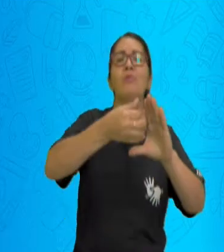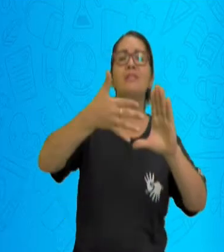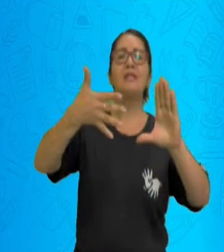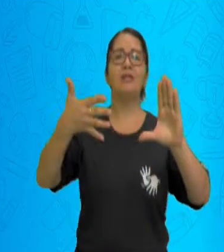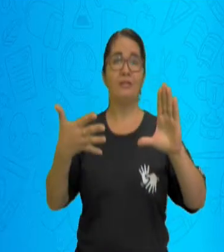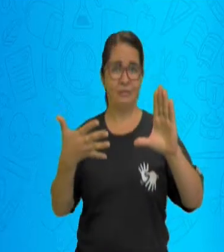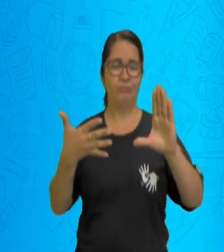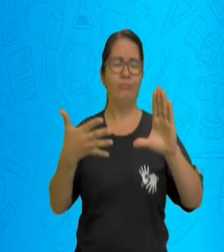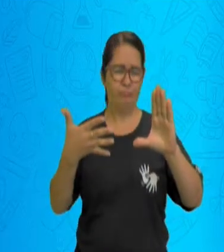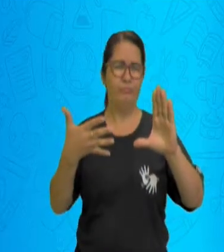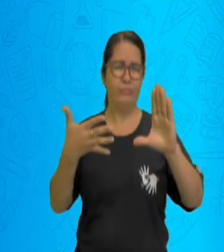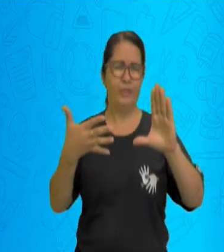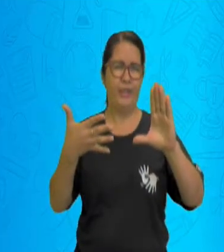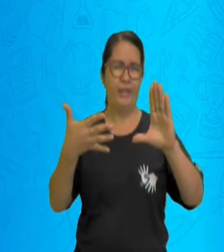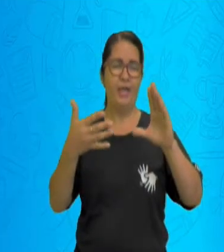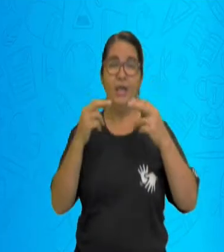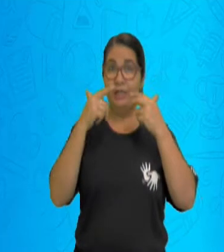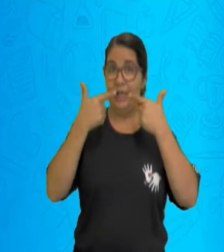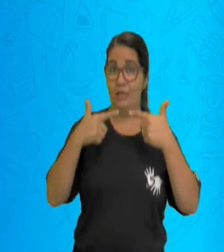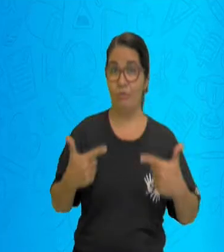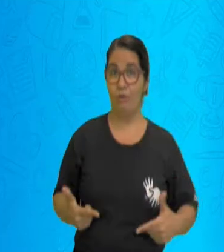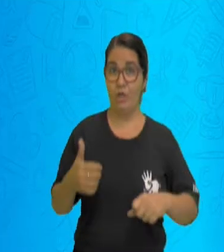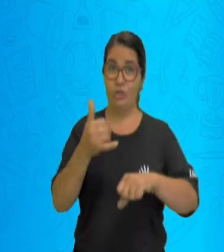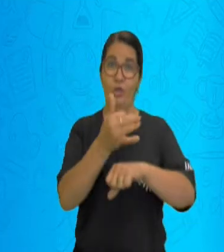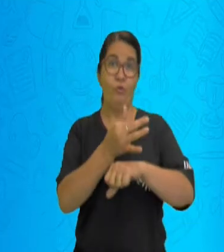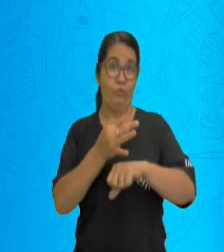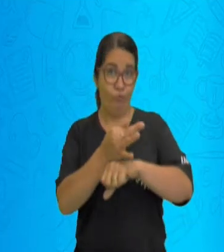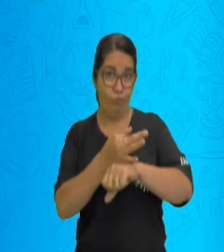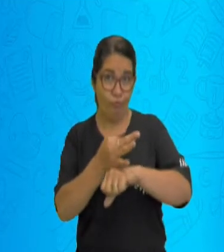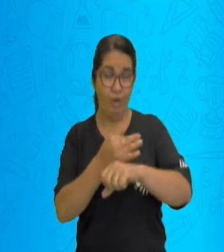da linguagem formal e informal.